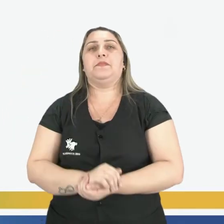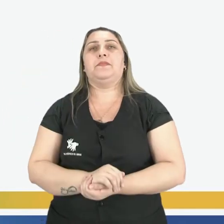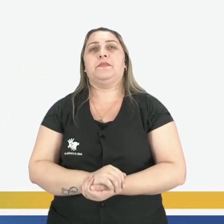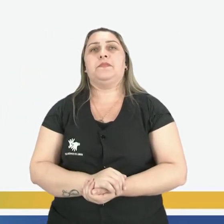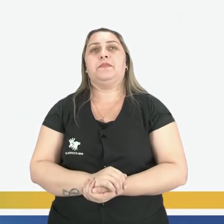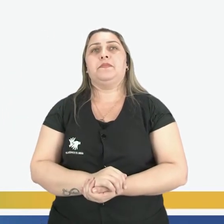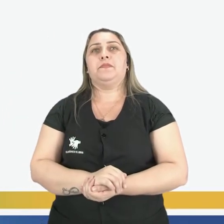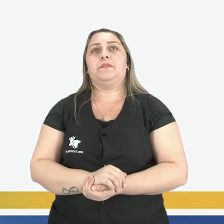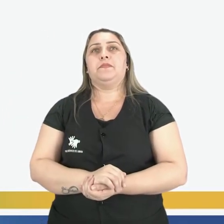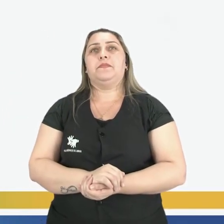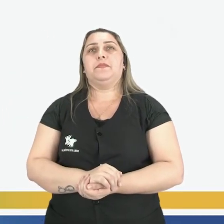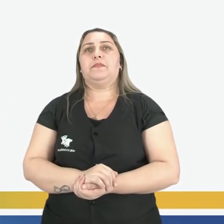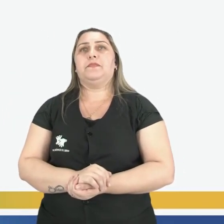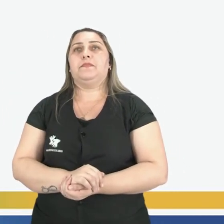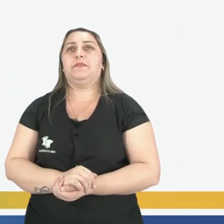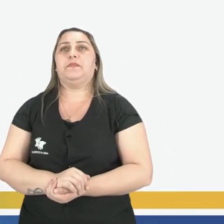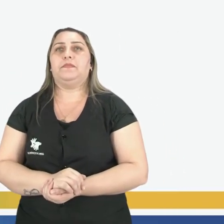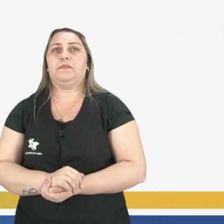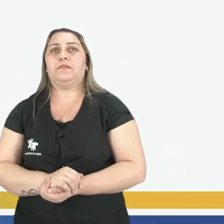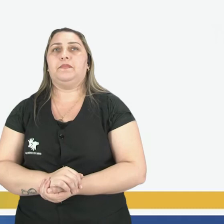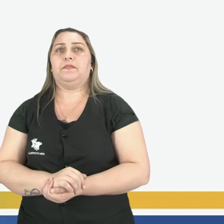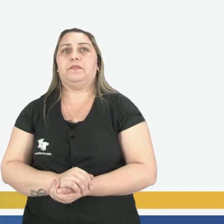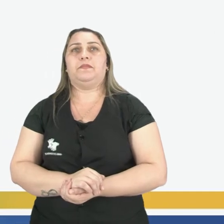As construções.